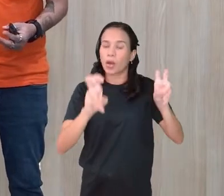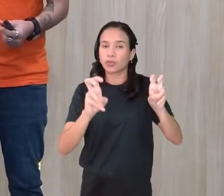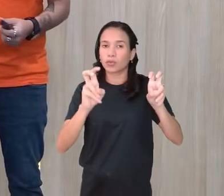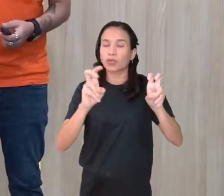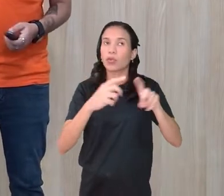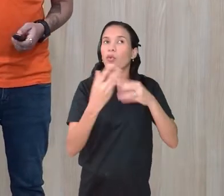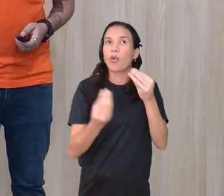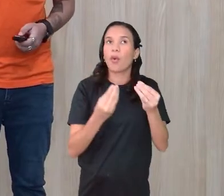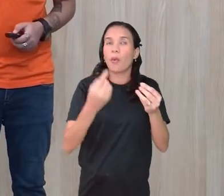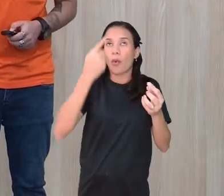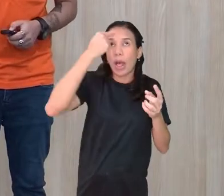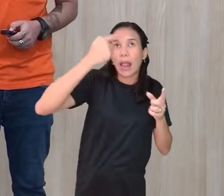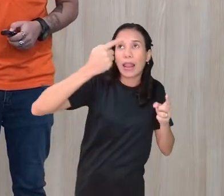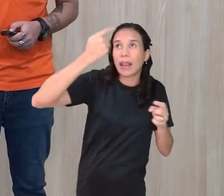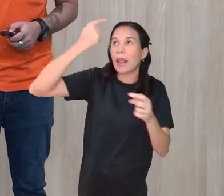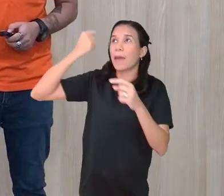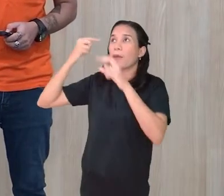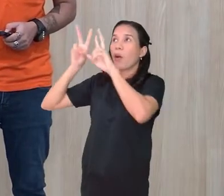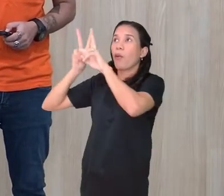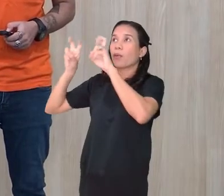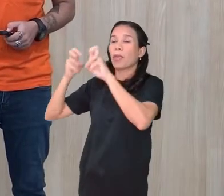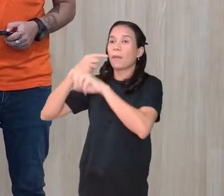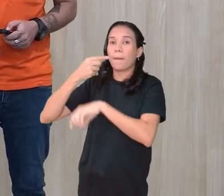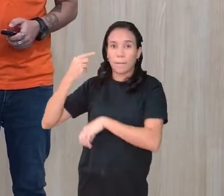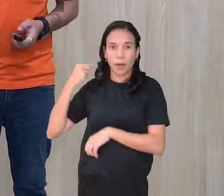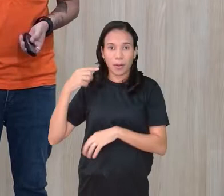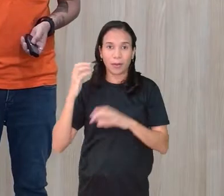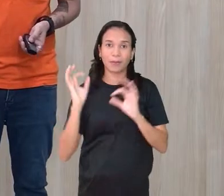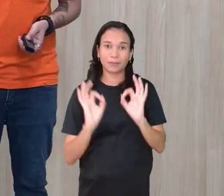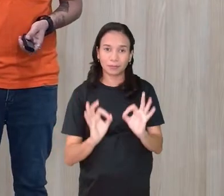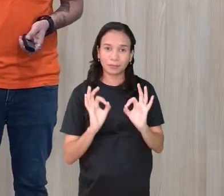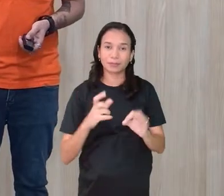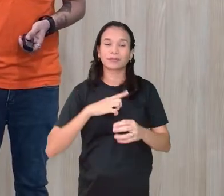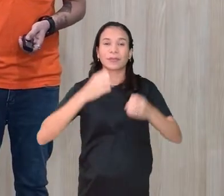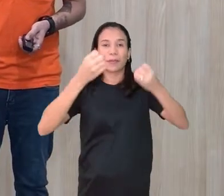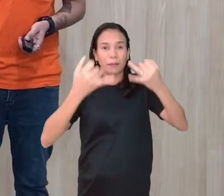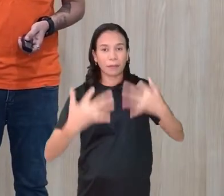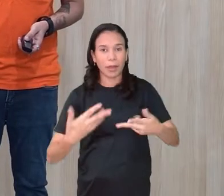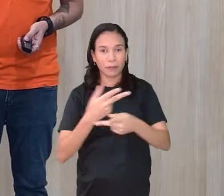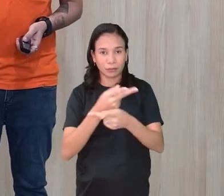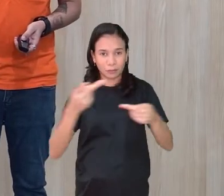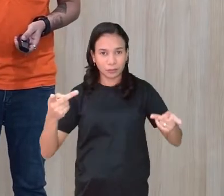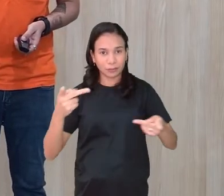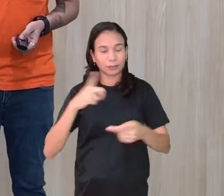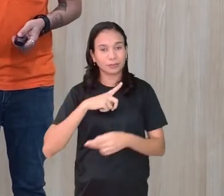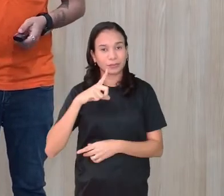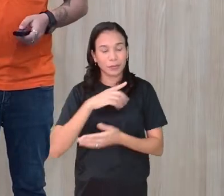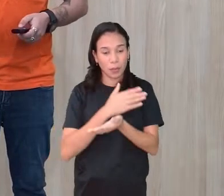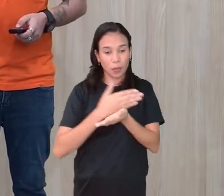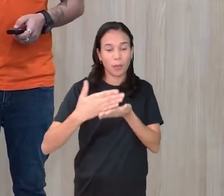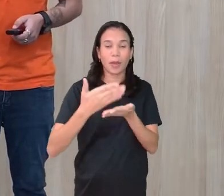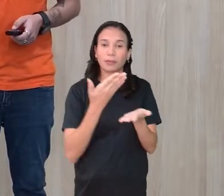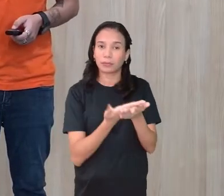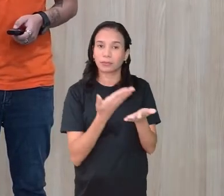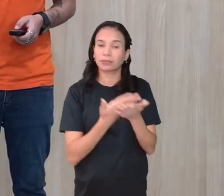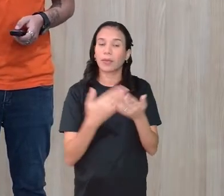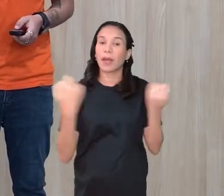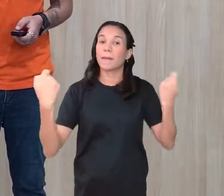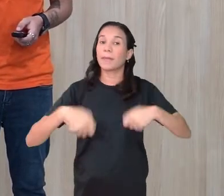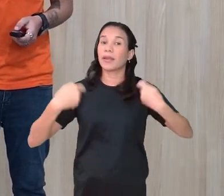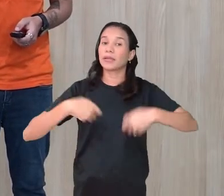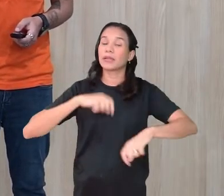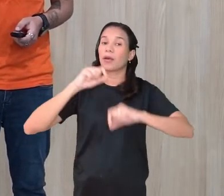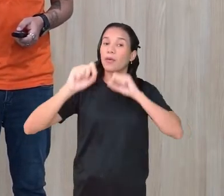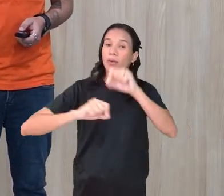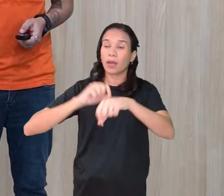pouco para alguns temas que a gente estudou anteriormente. E como eu tinha dito no início da aula, a gente vai precisar que